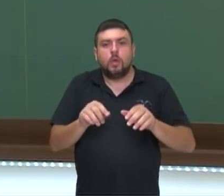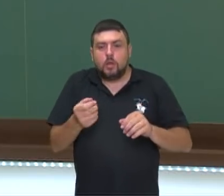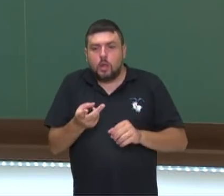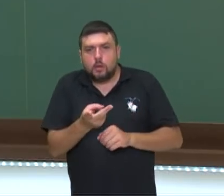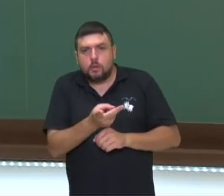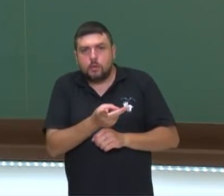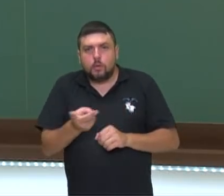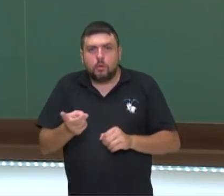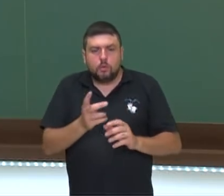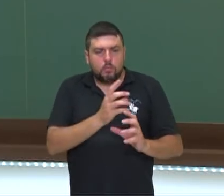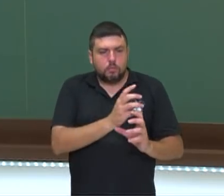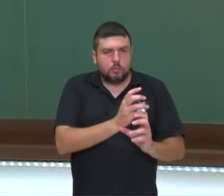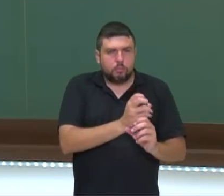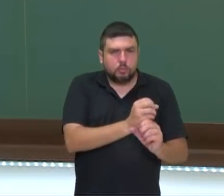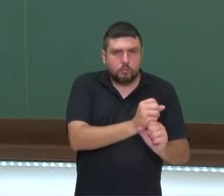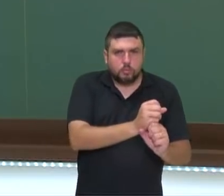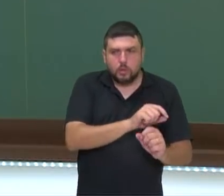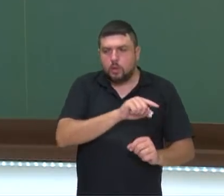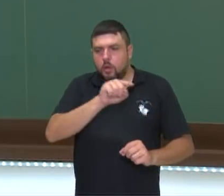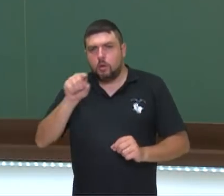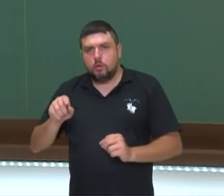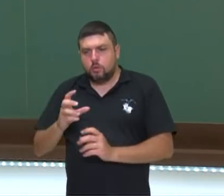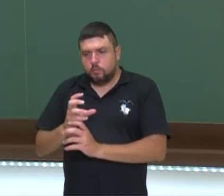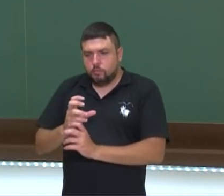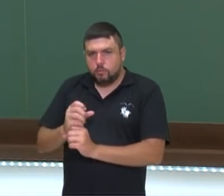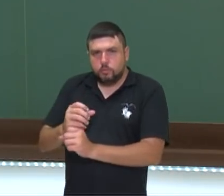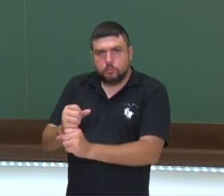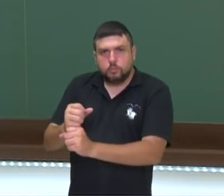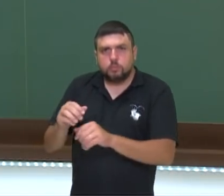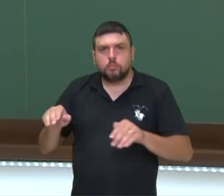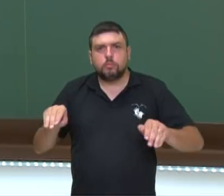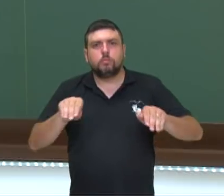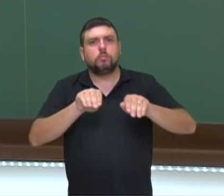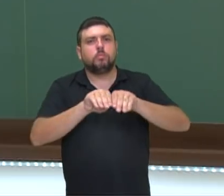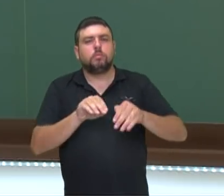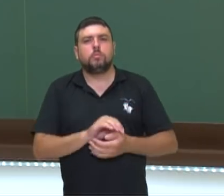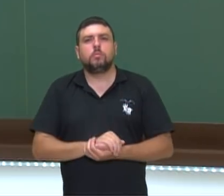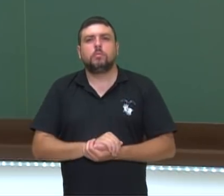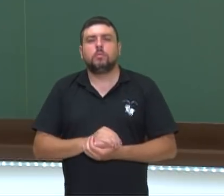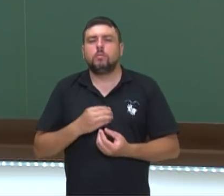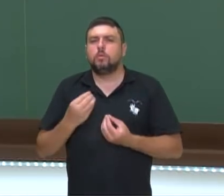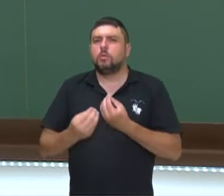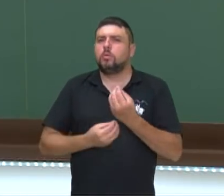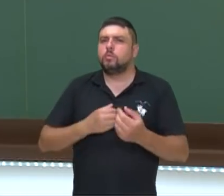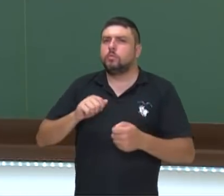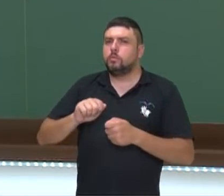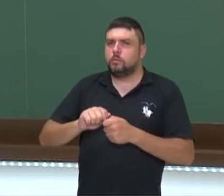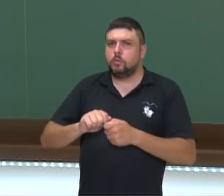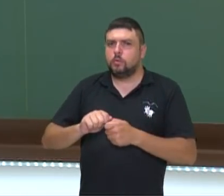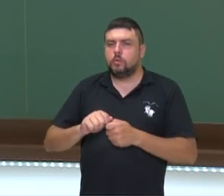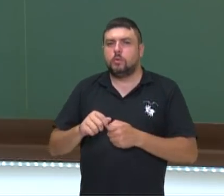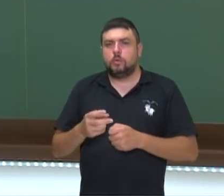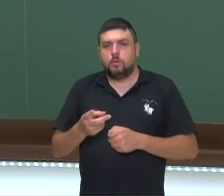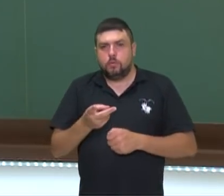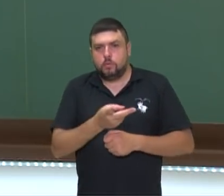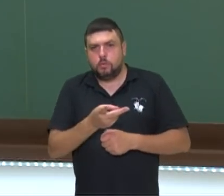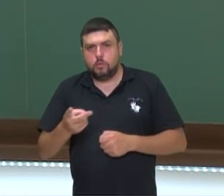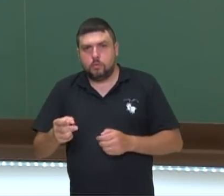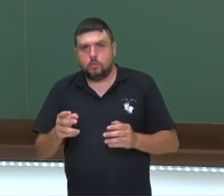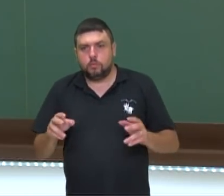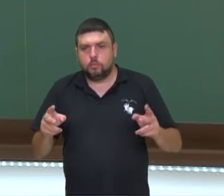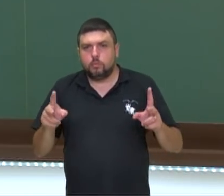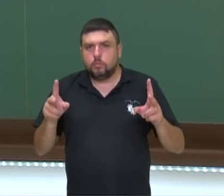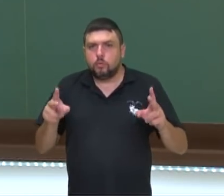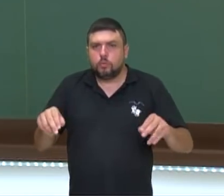duas vão ter o mesmo valor de conta. Então, o que eu vou fazer? Uma igualdade das duas